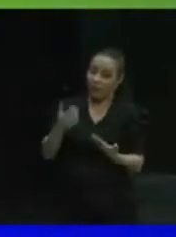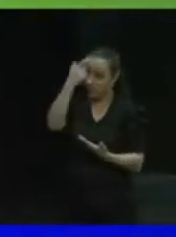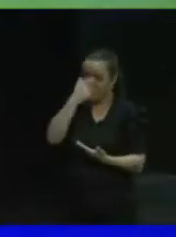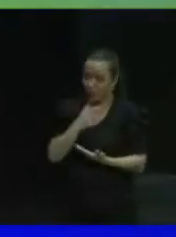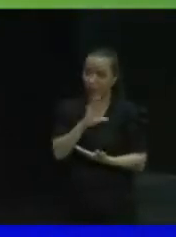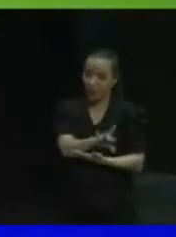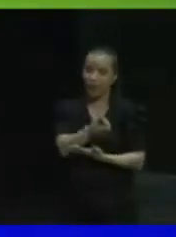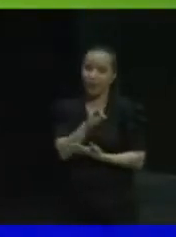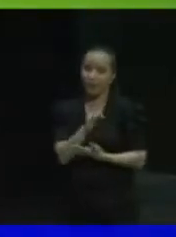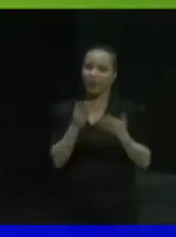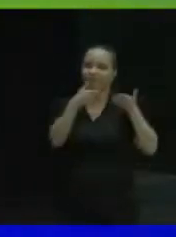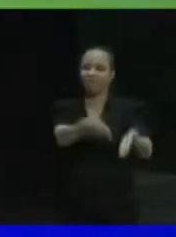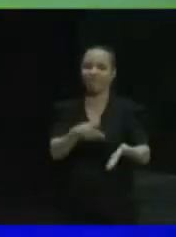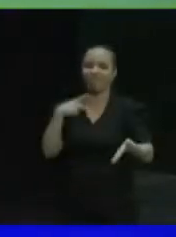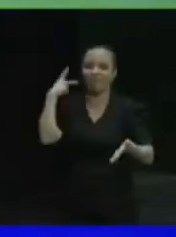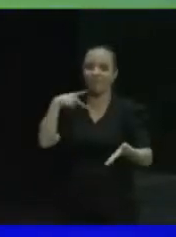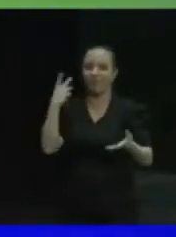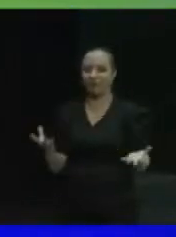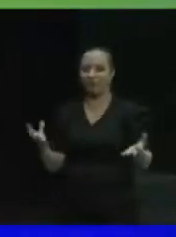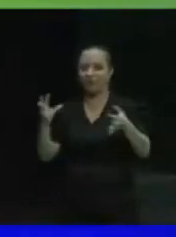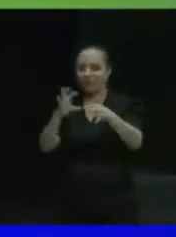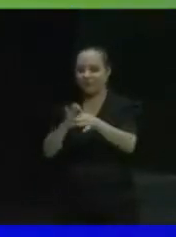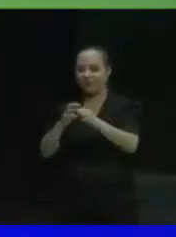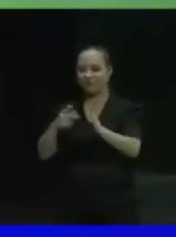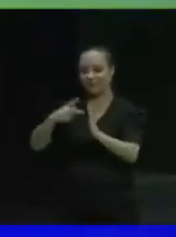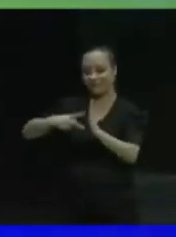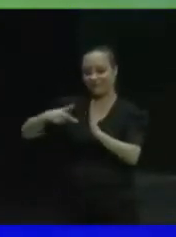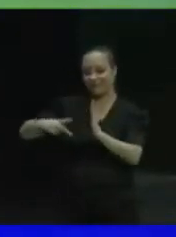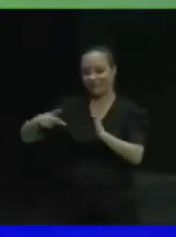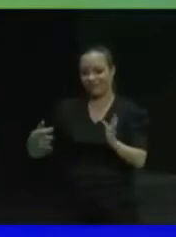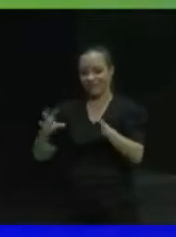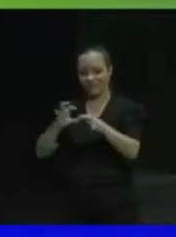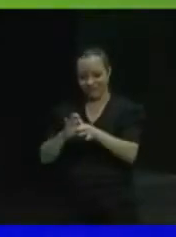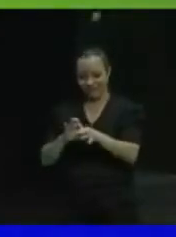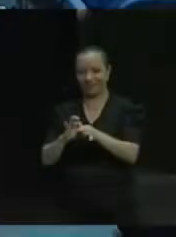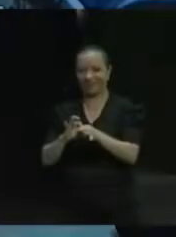vida política e filiar-me ao Podemos.